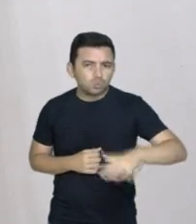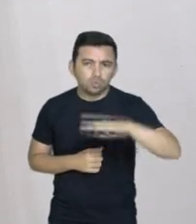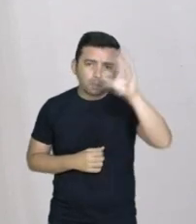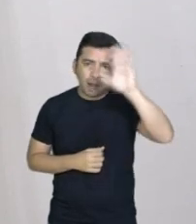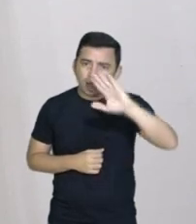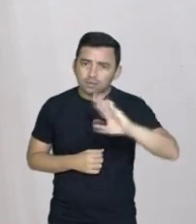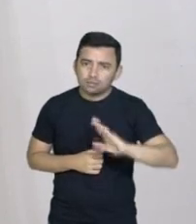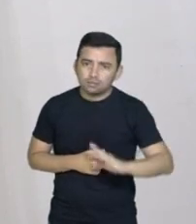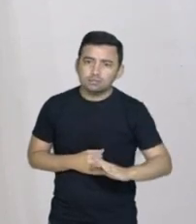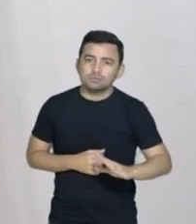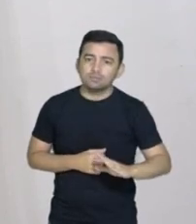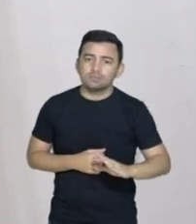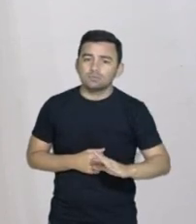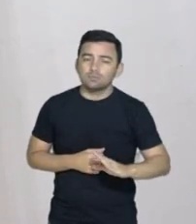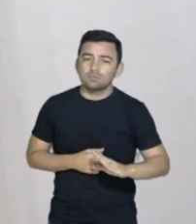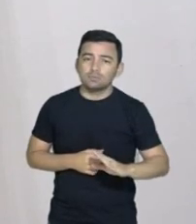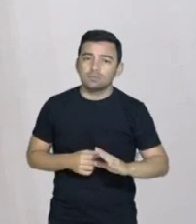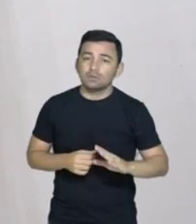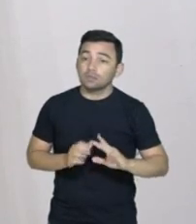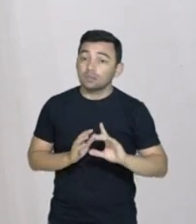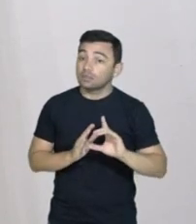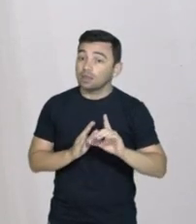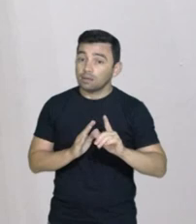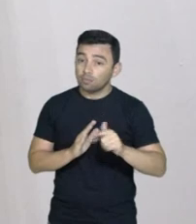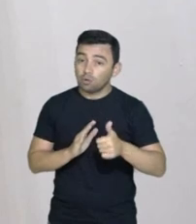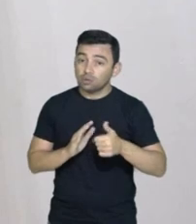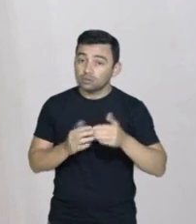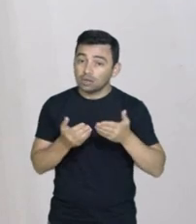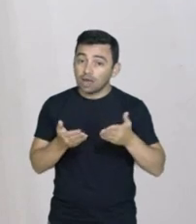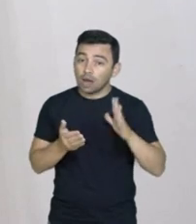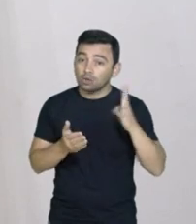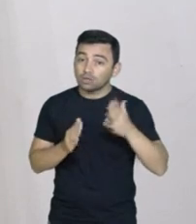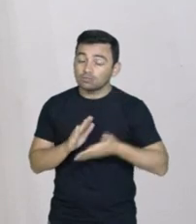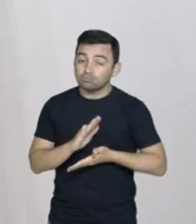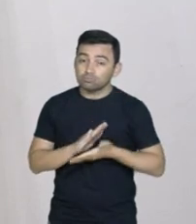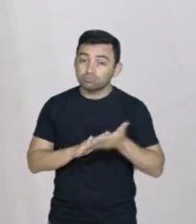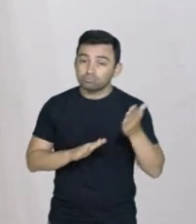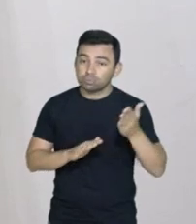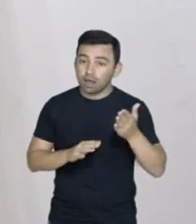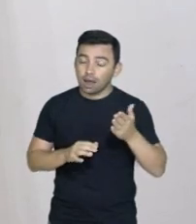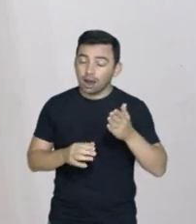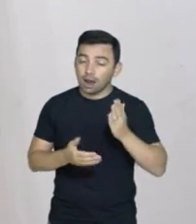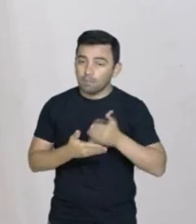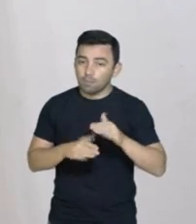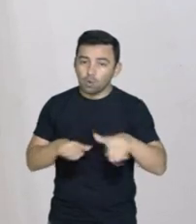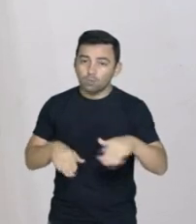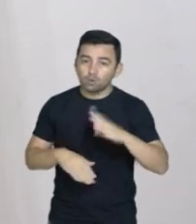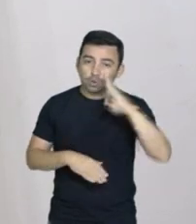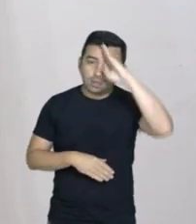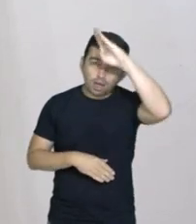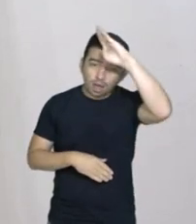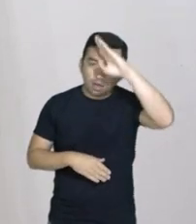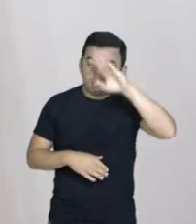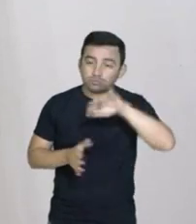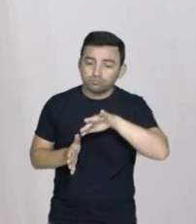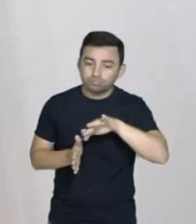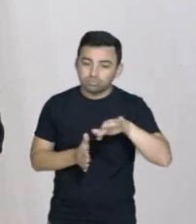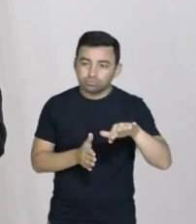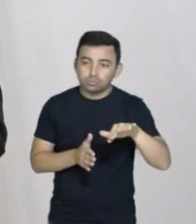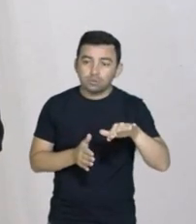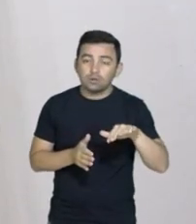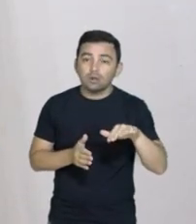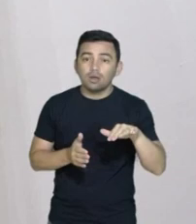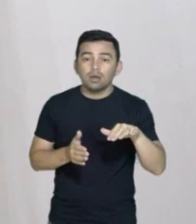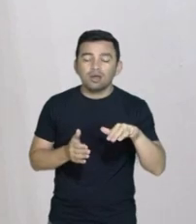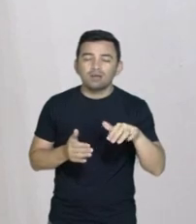após a saída do nosso presidente bolsonaro do poder